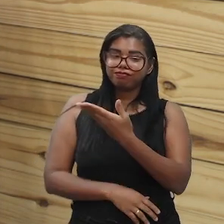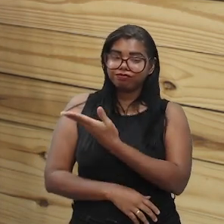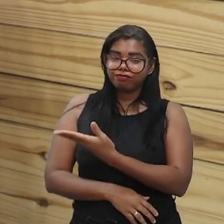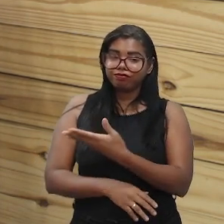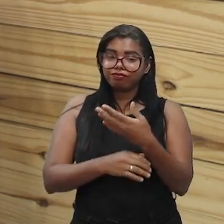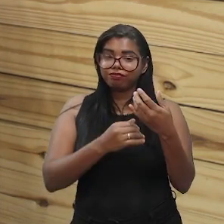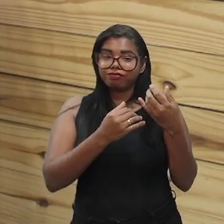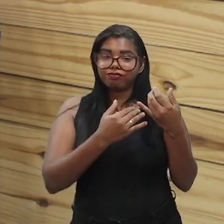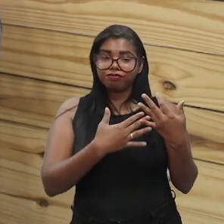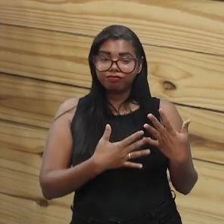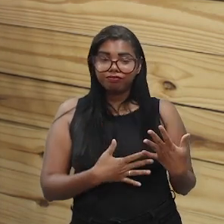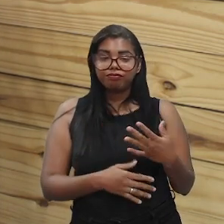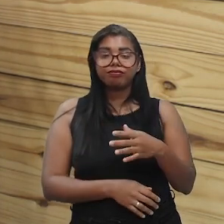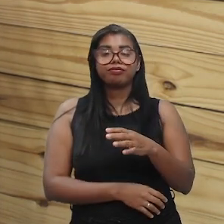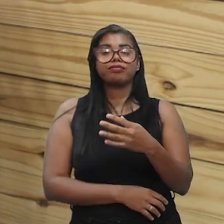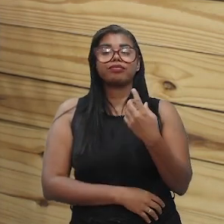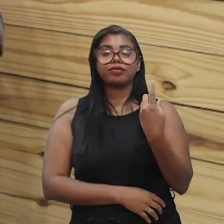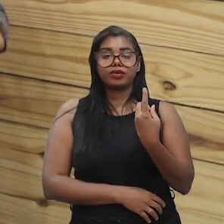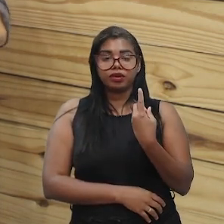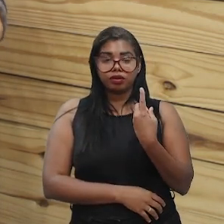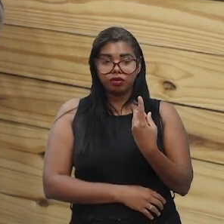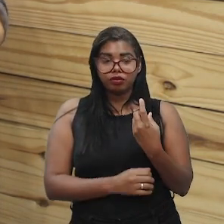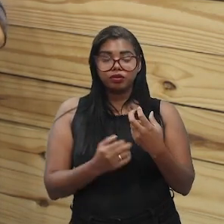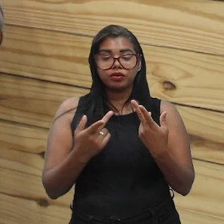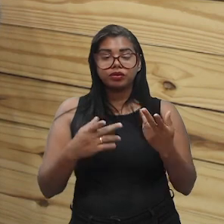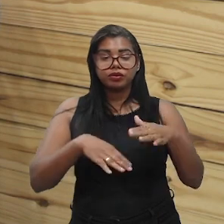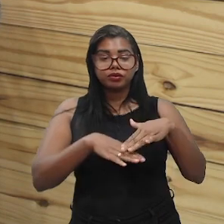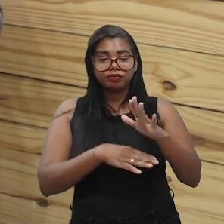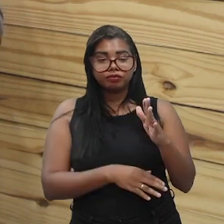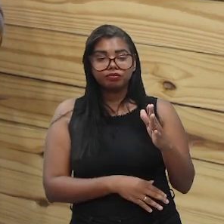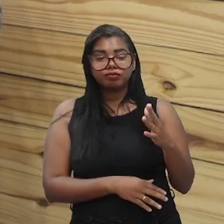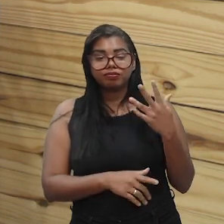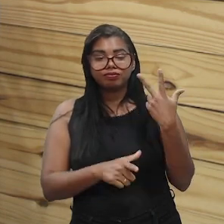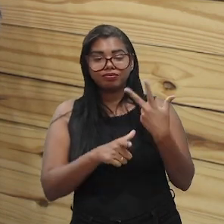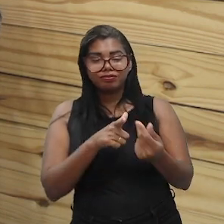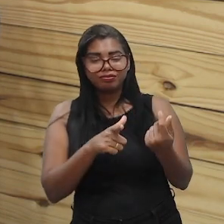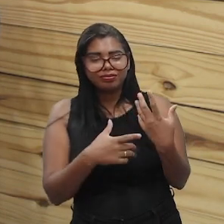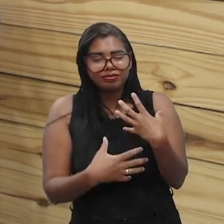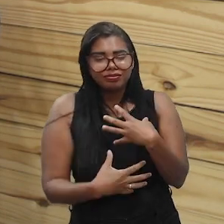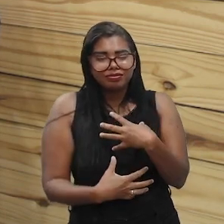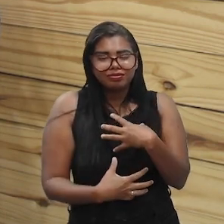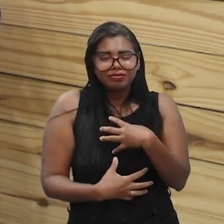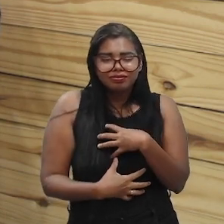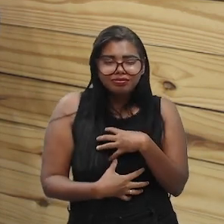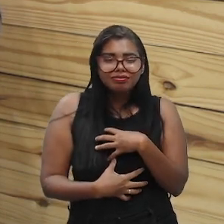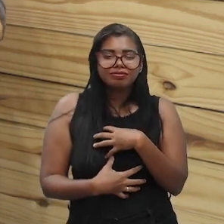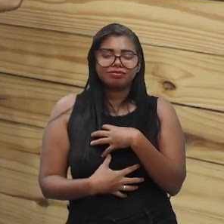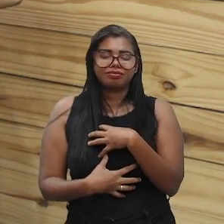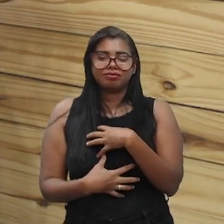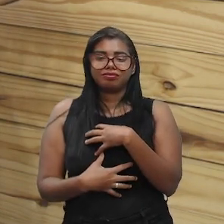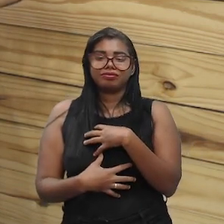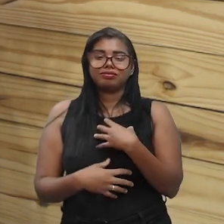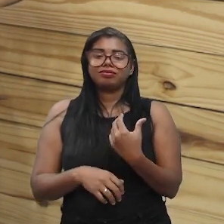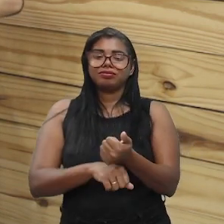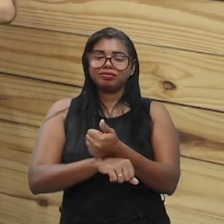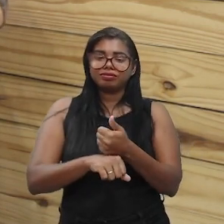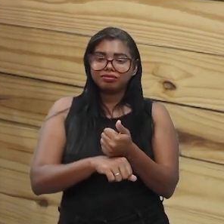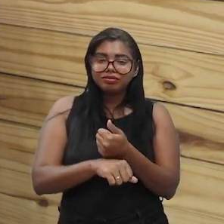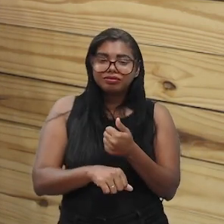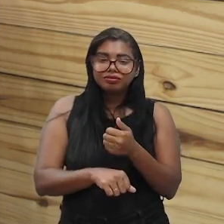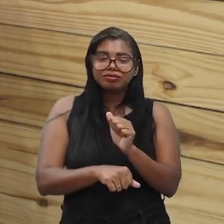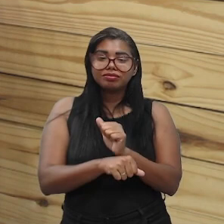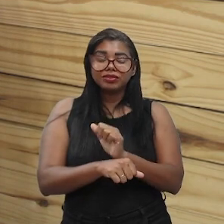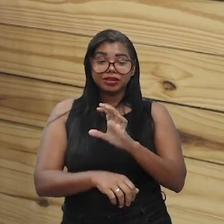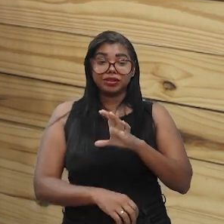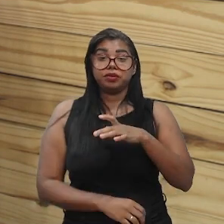que uma das formas pelas quais você vai conseguir lidar com esse sentimento de estagnação de forma que você vai criar um